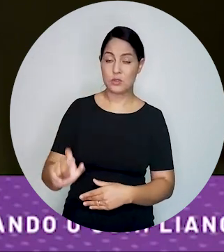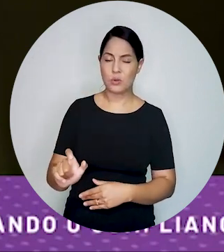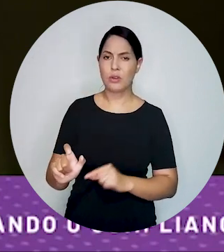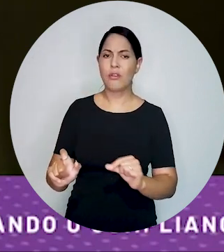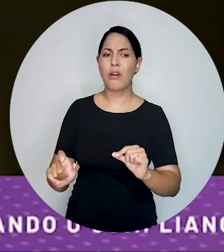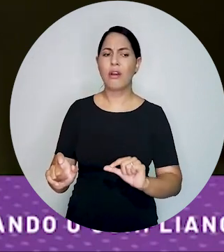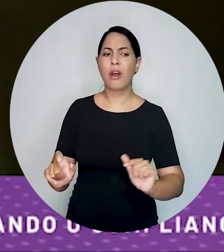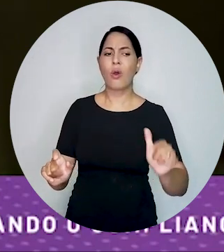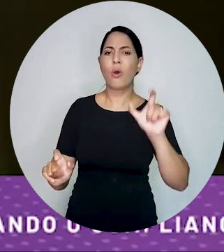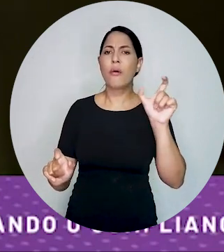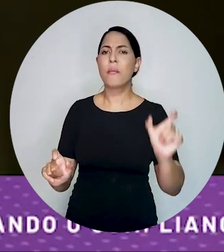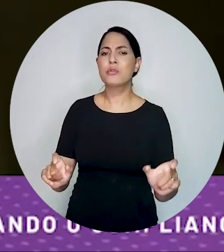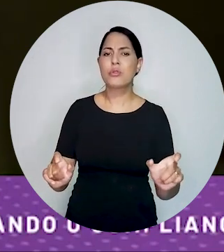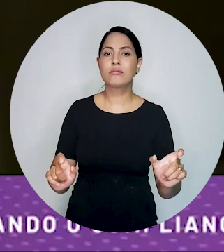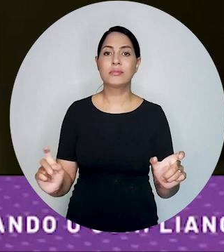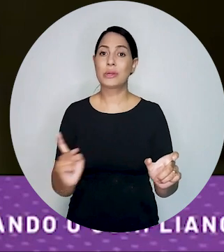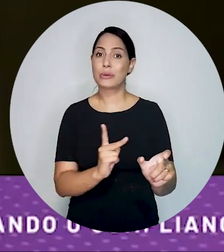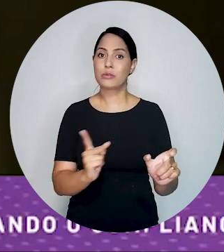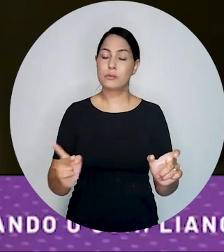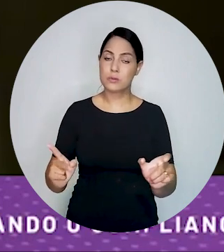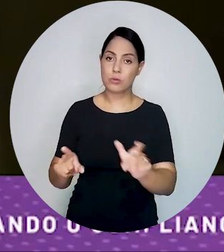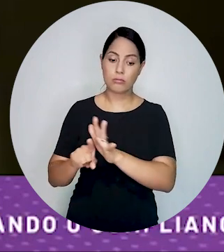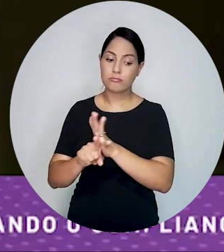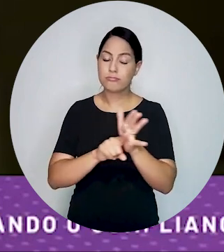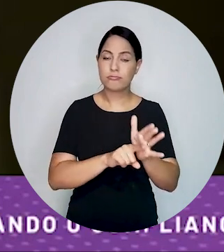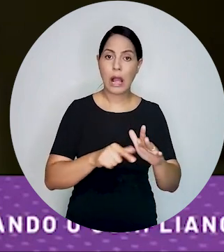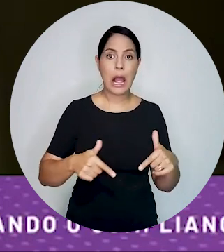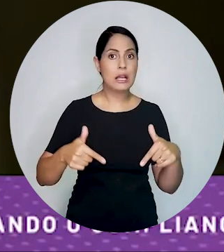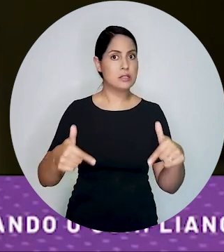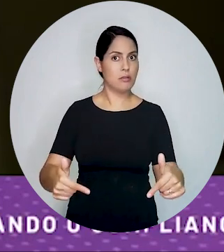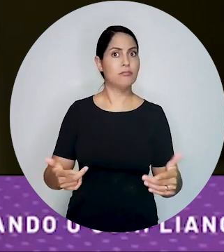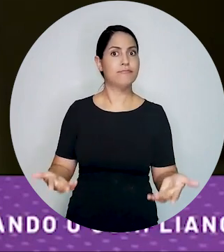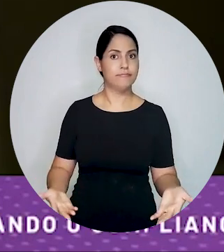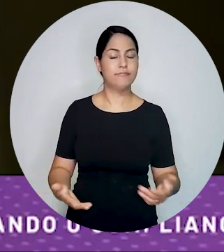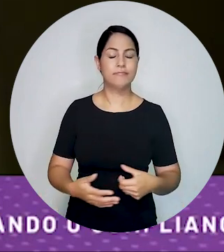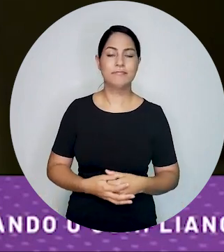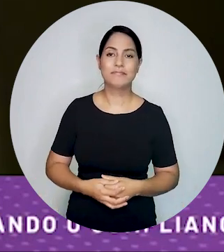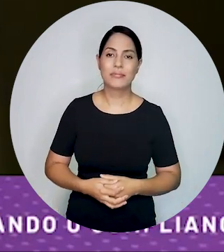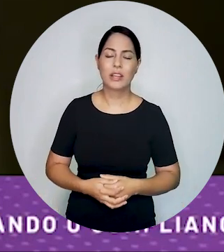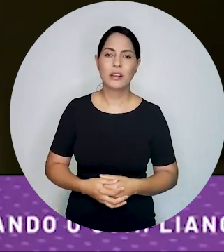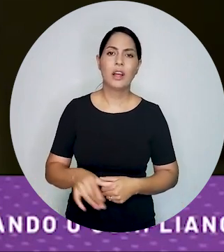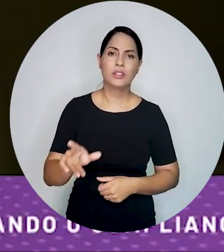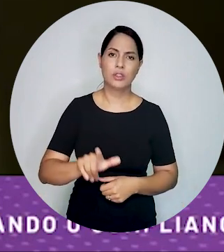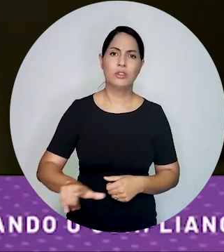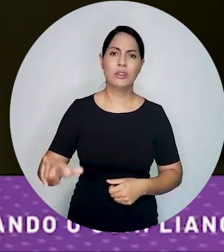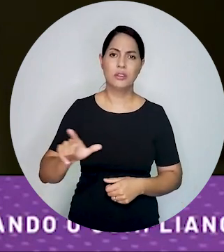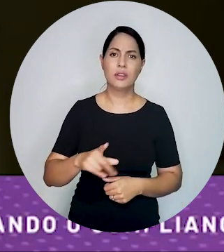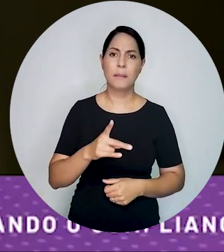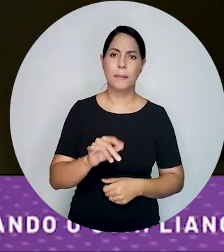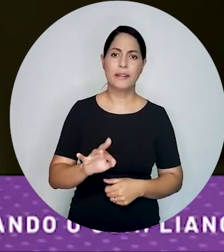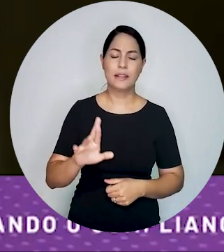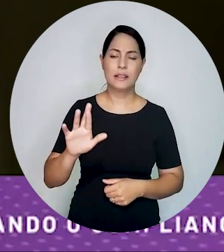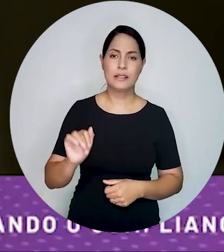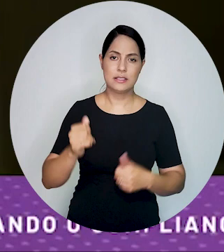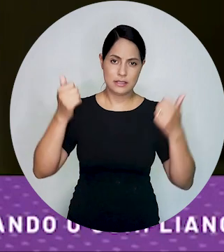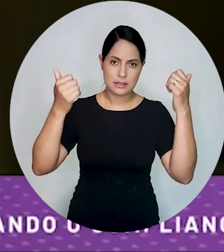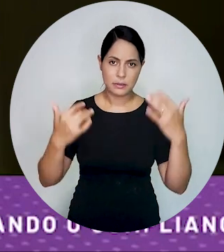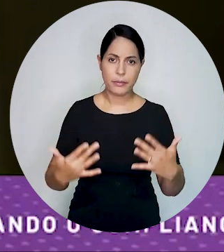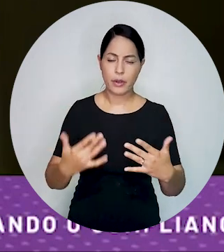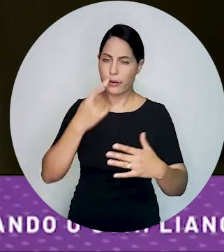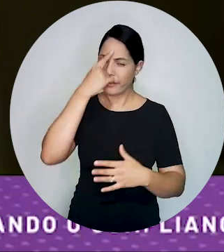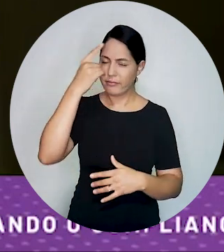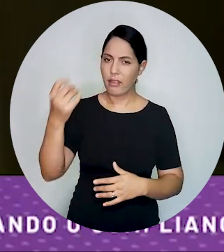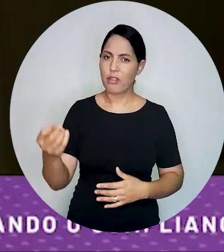né? Então a gente precisa aí atuar nessas duas frentes. Então, e a Patrícia falou bem, né, essa grande